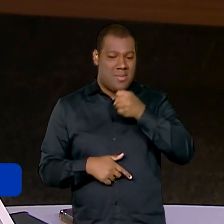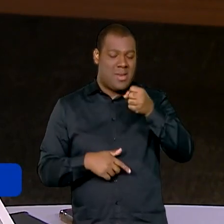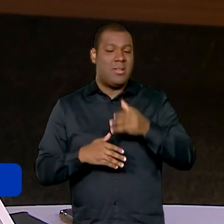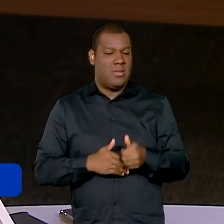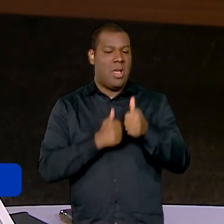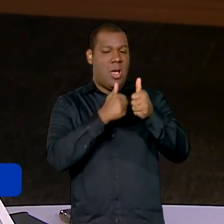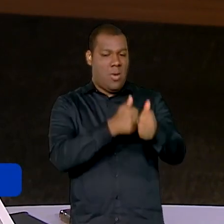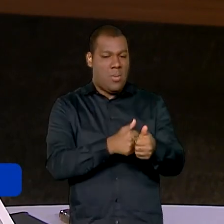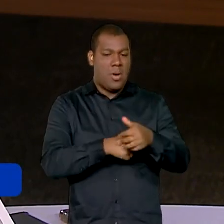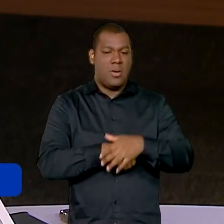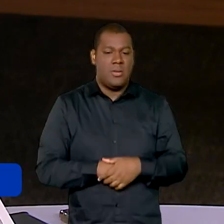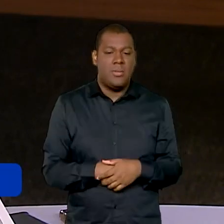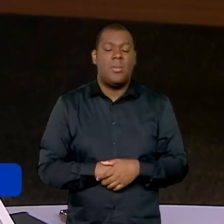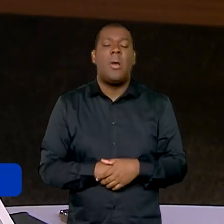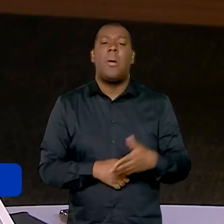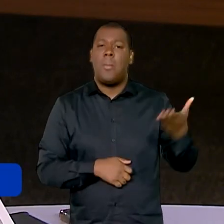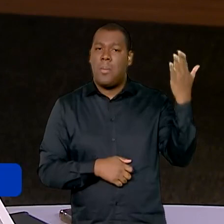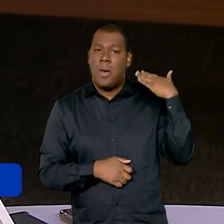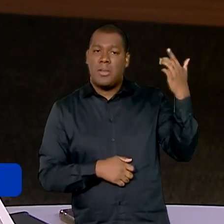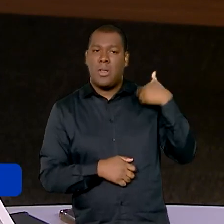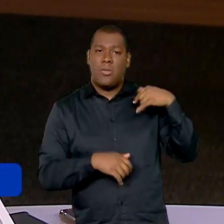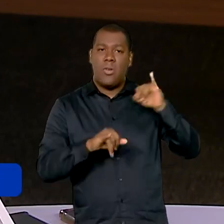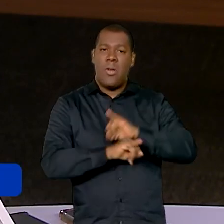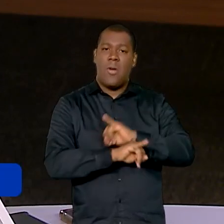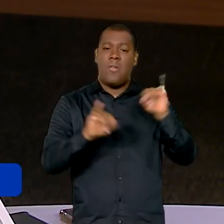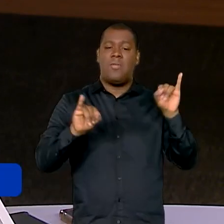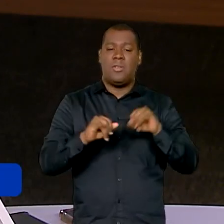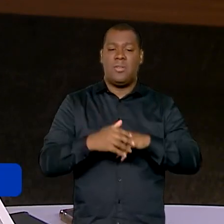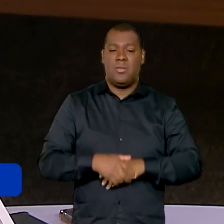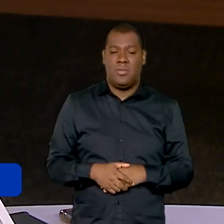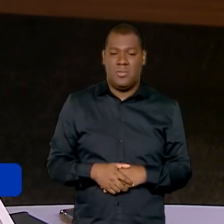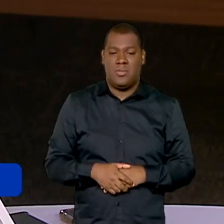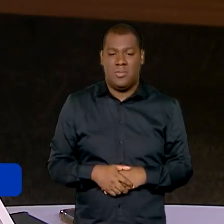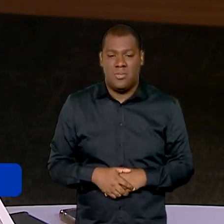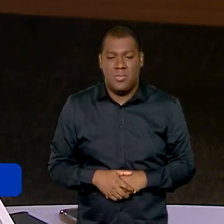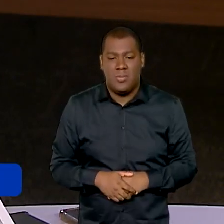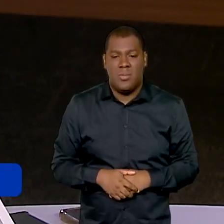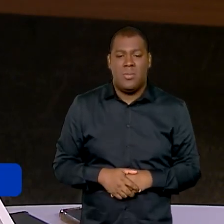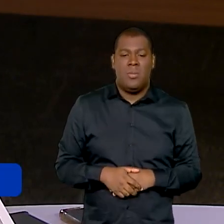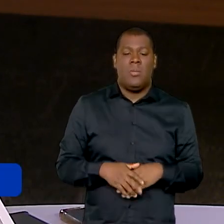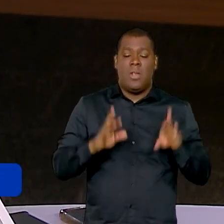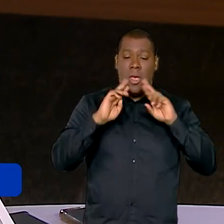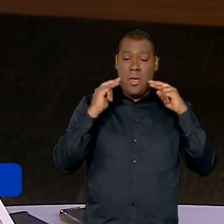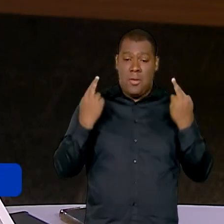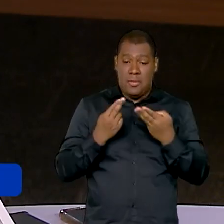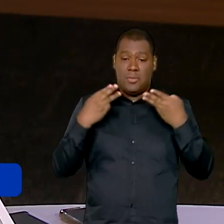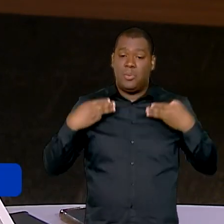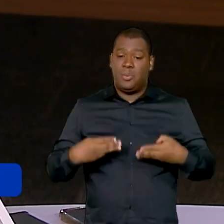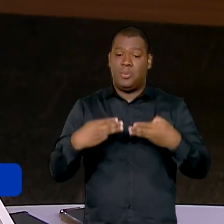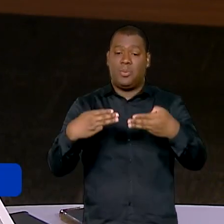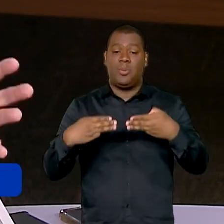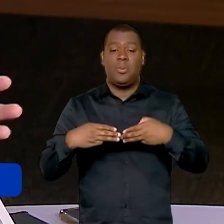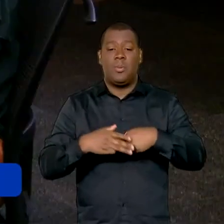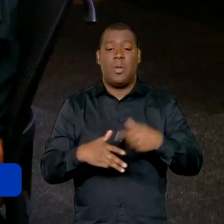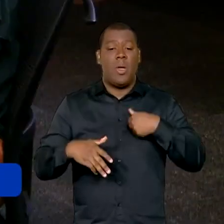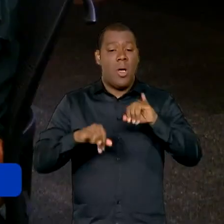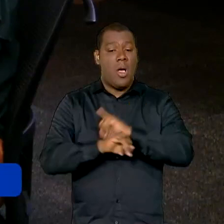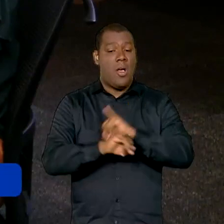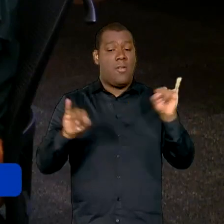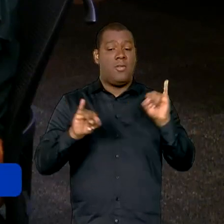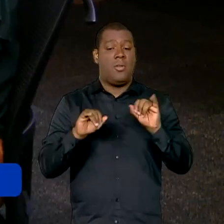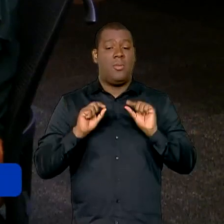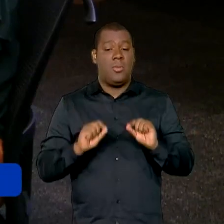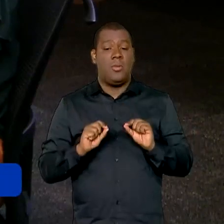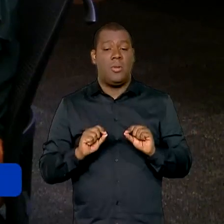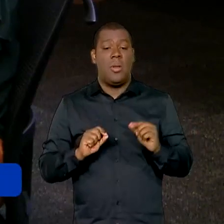eu disse na última entrevista, lá depois do anúncio dos indicadores na reunião do Ministério, eu digo que tem um negócio engraçado.